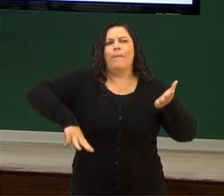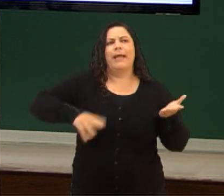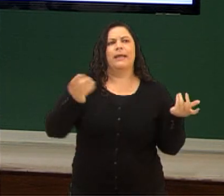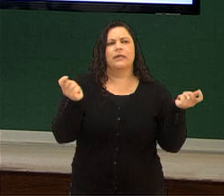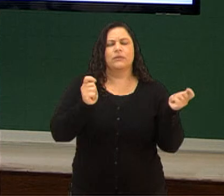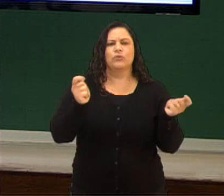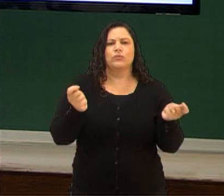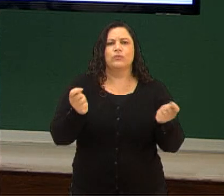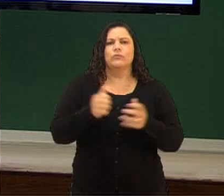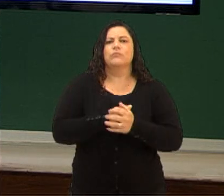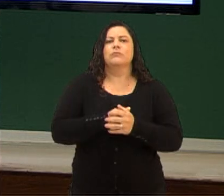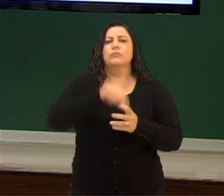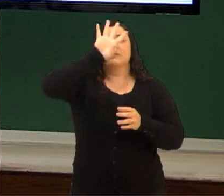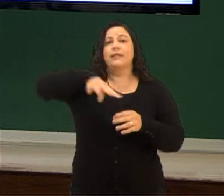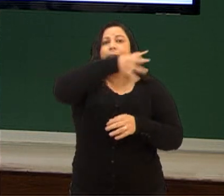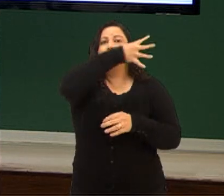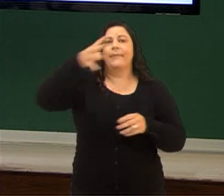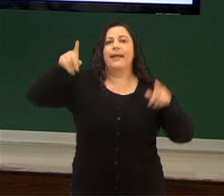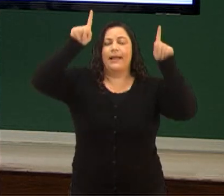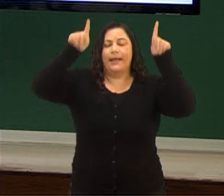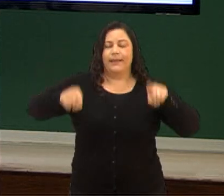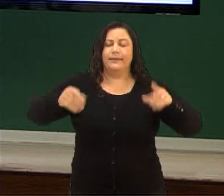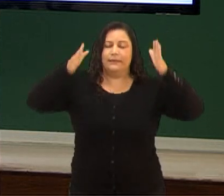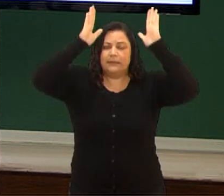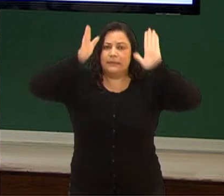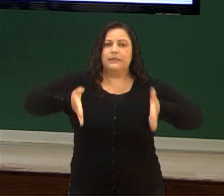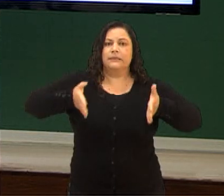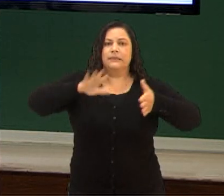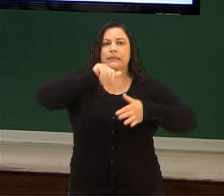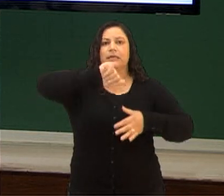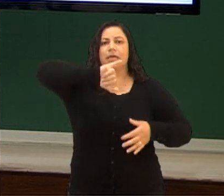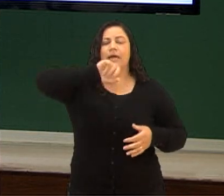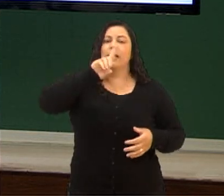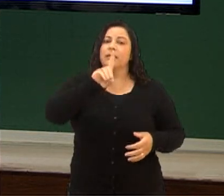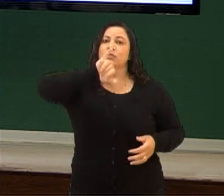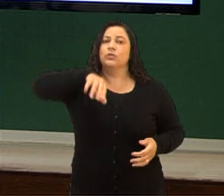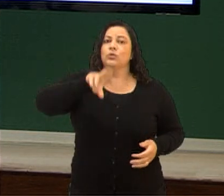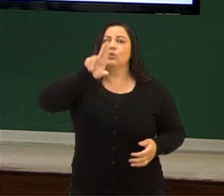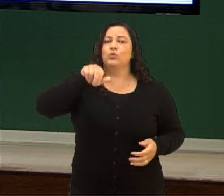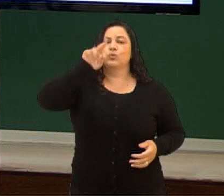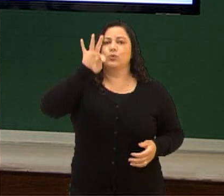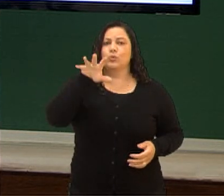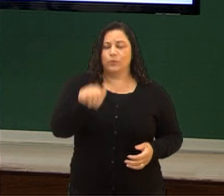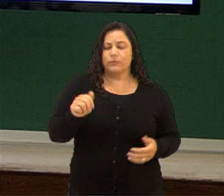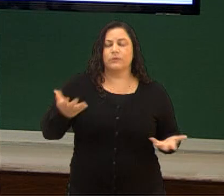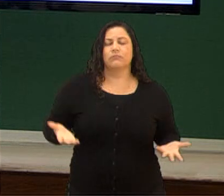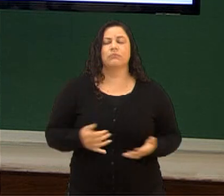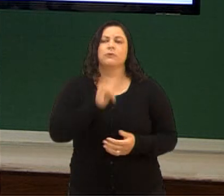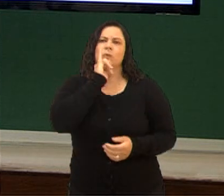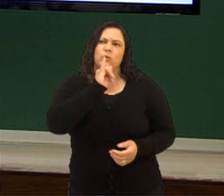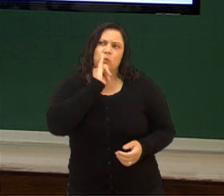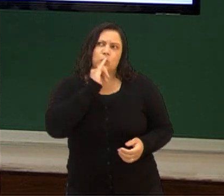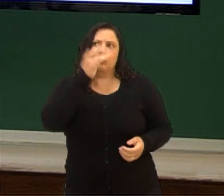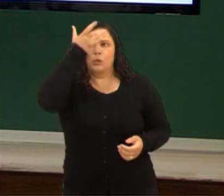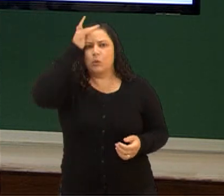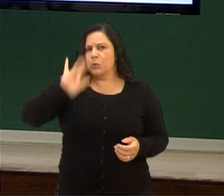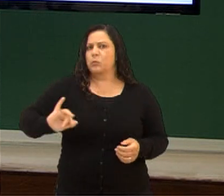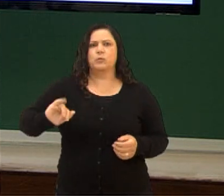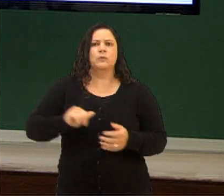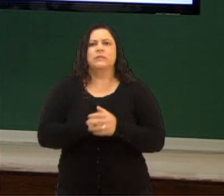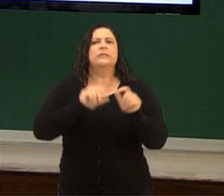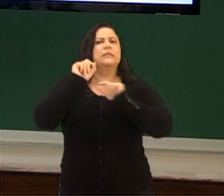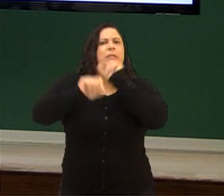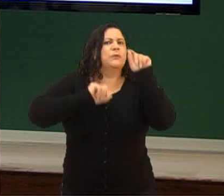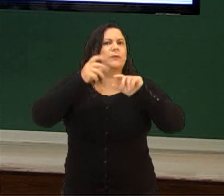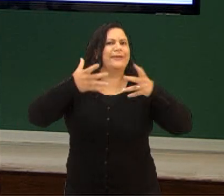para facilitar a sua conta. Como assim, professor? Vamos supor que você não sabe fazer pelo método de equação. Sabe e gostou